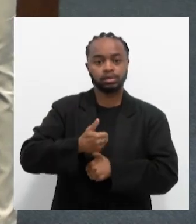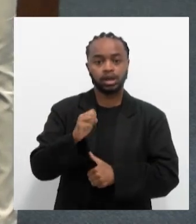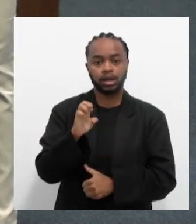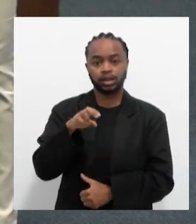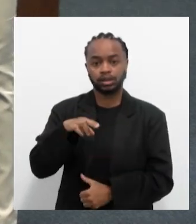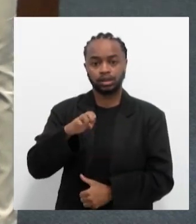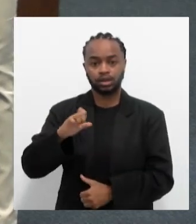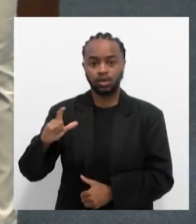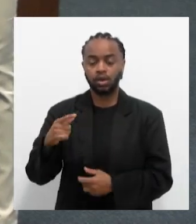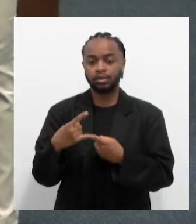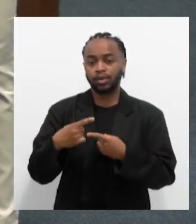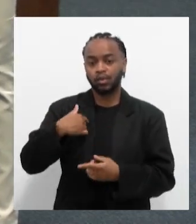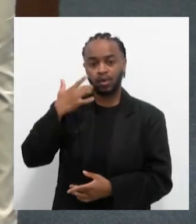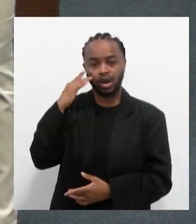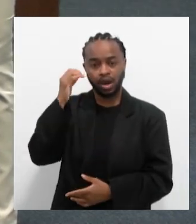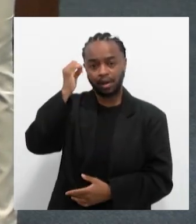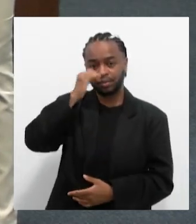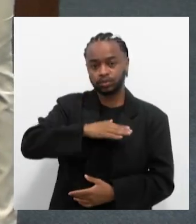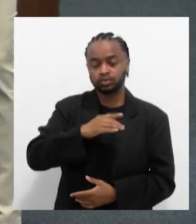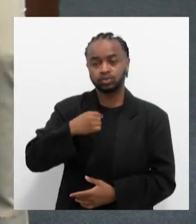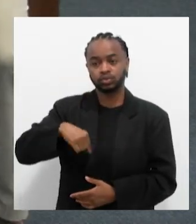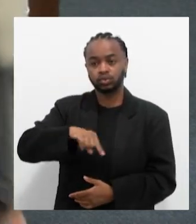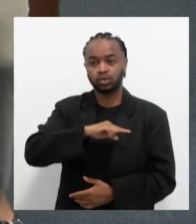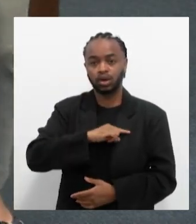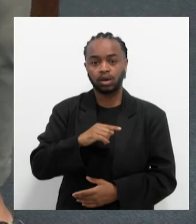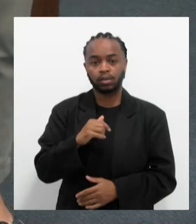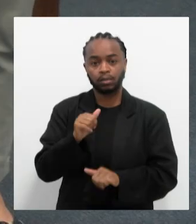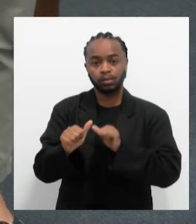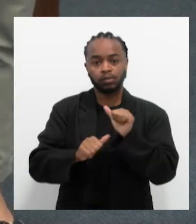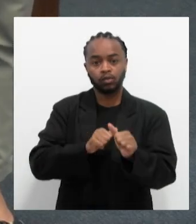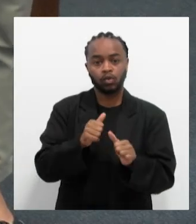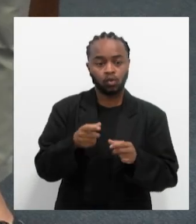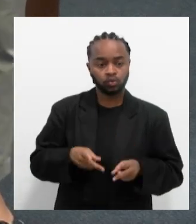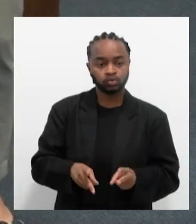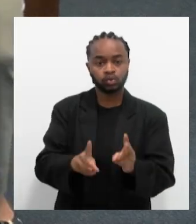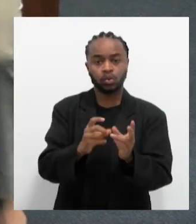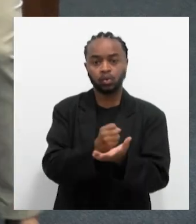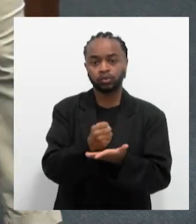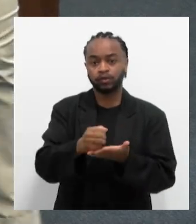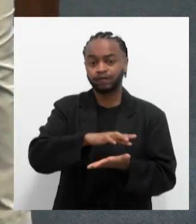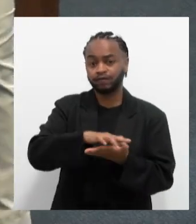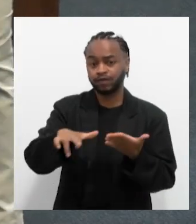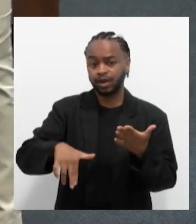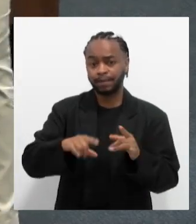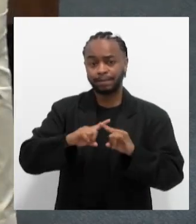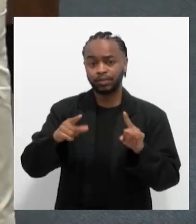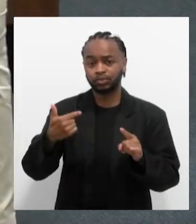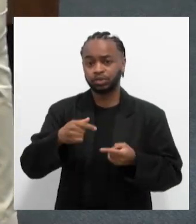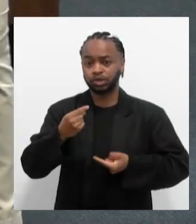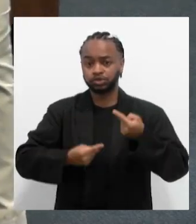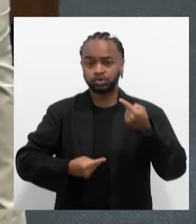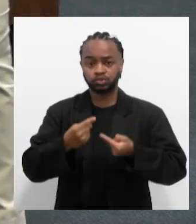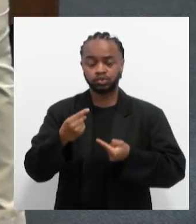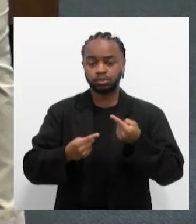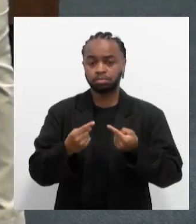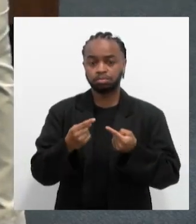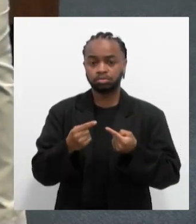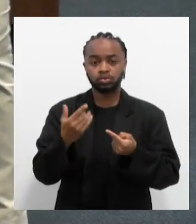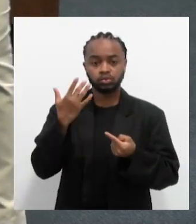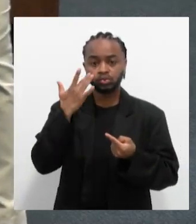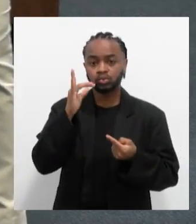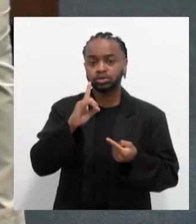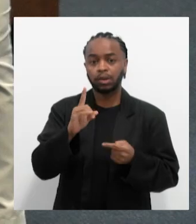absurdo que a gente esteja caminhando para a renovação de vários contratos sem sequer se ter na mesa clareza